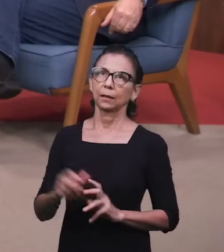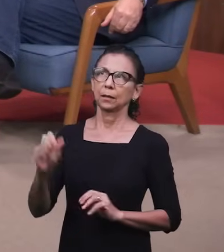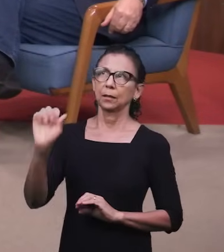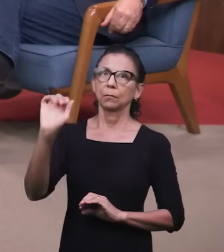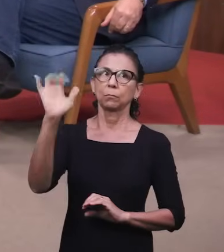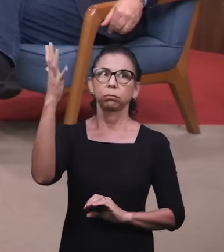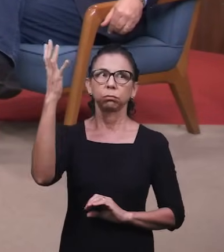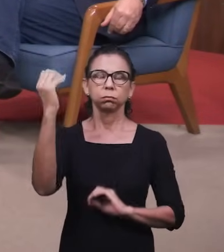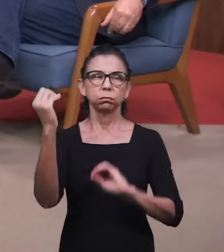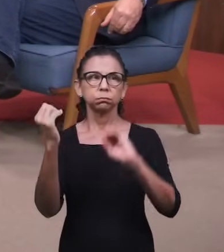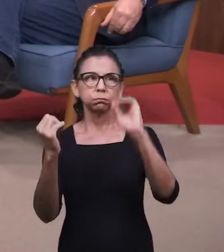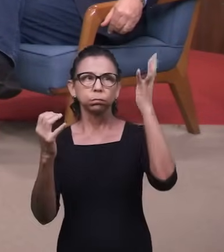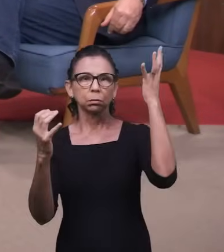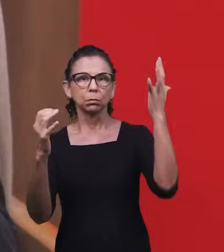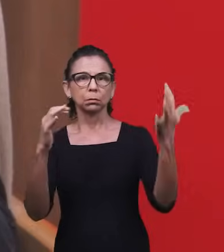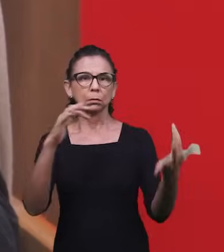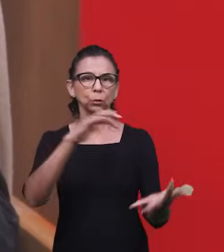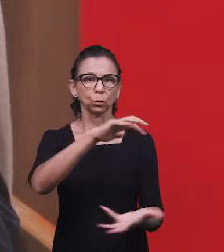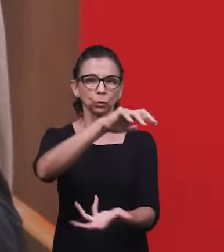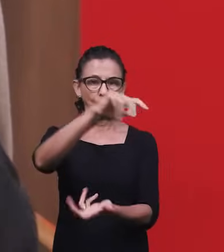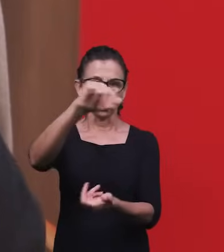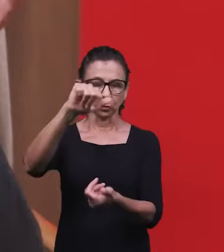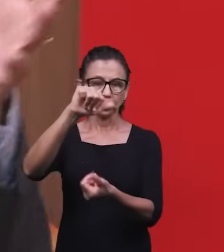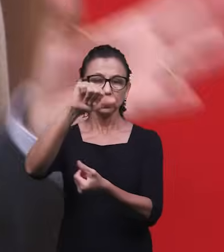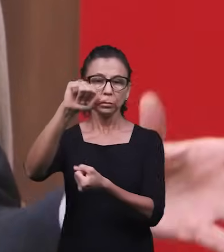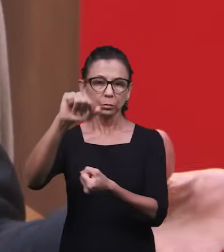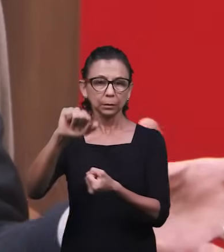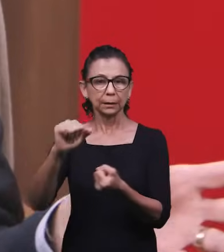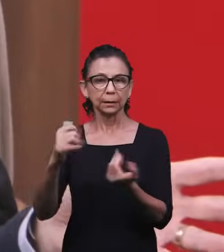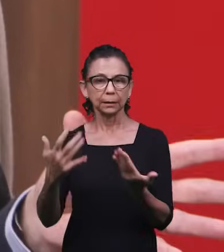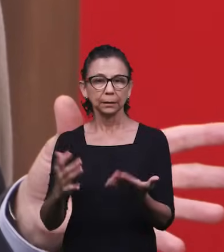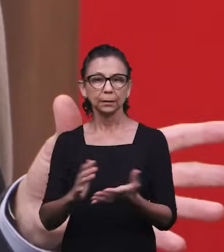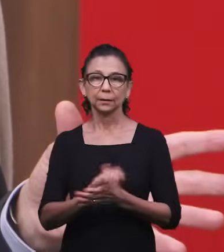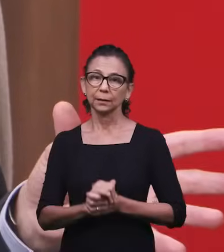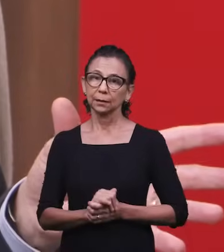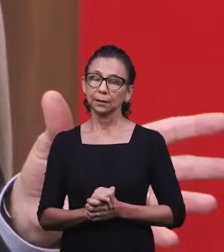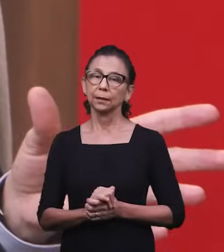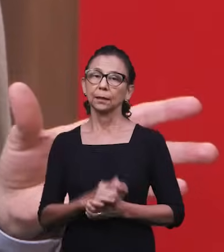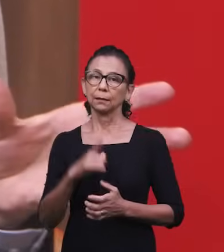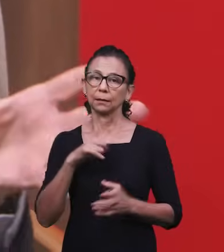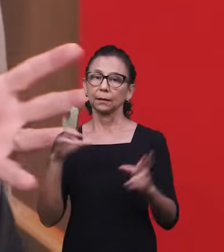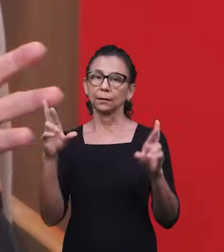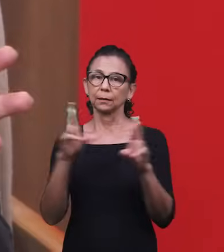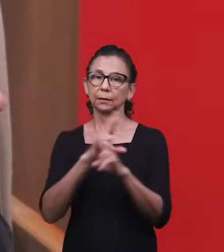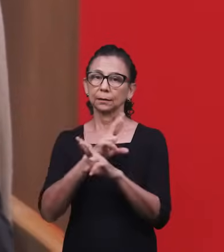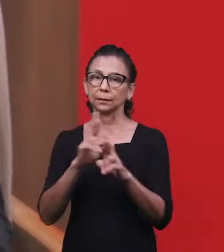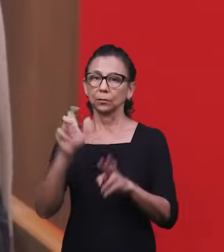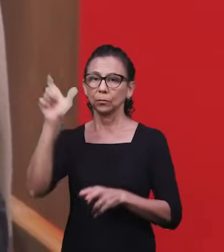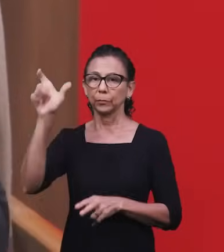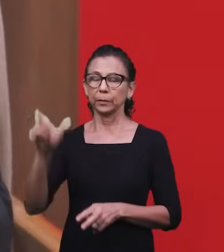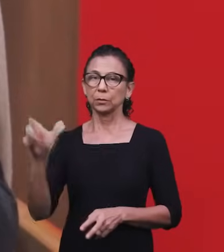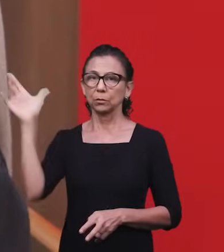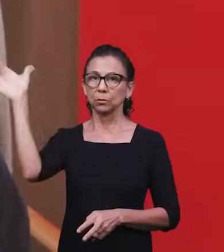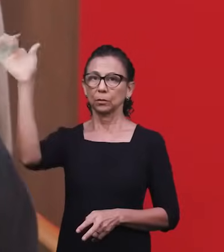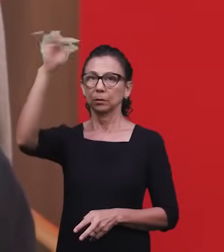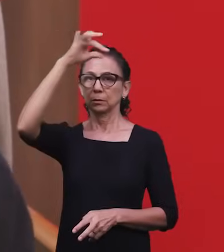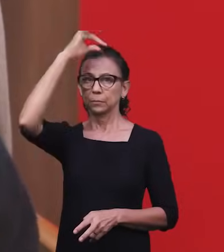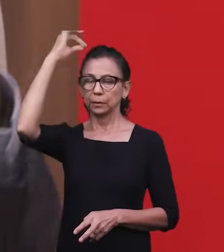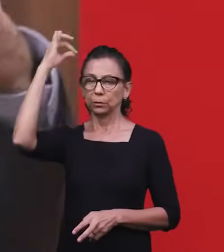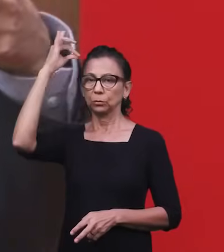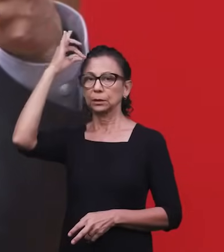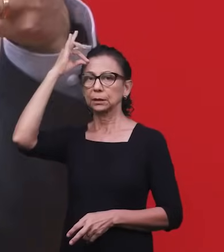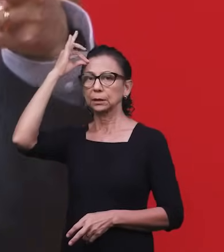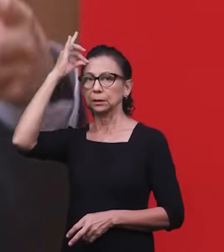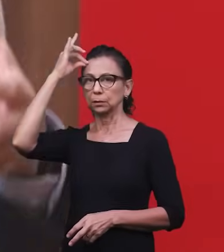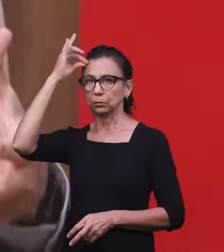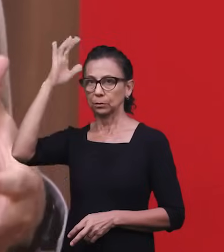estão sempre muito ligados à pessoa do Espírito Santo. Sim. Não é? Porque quando Jesus